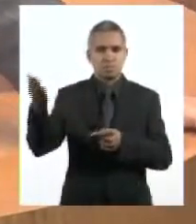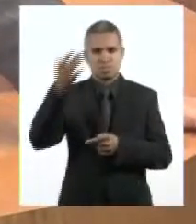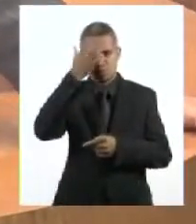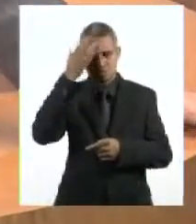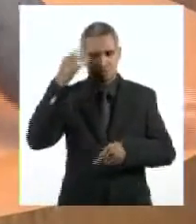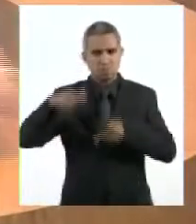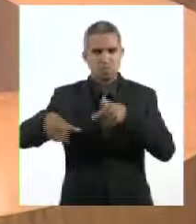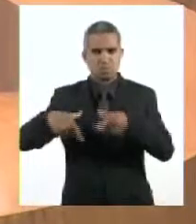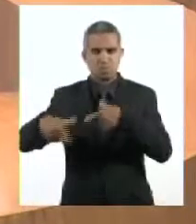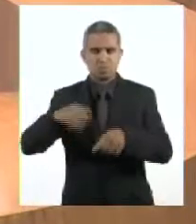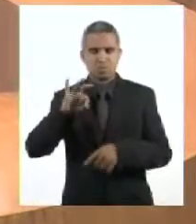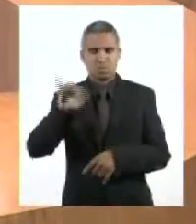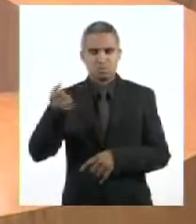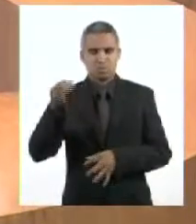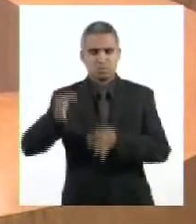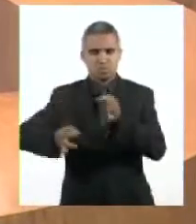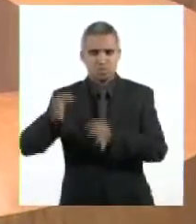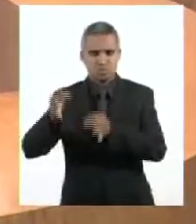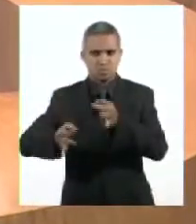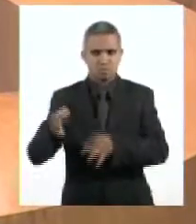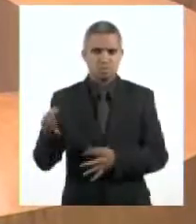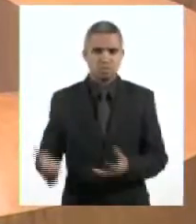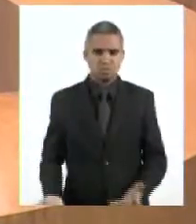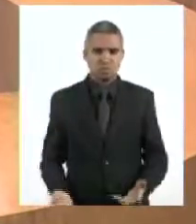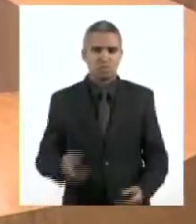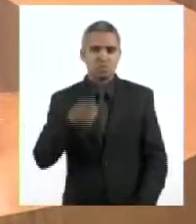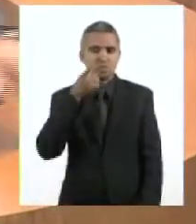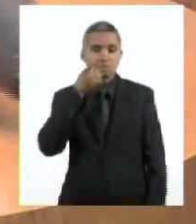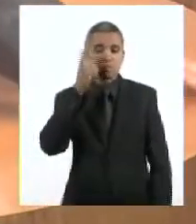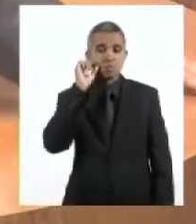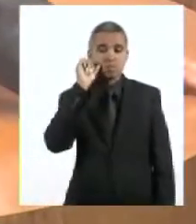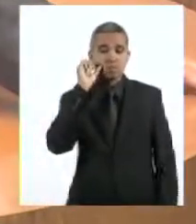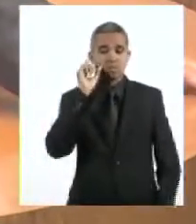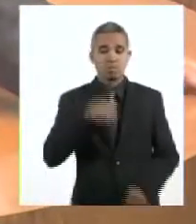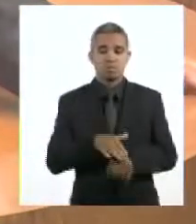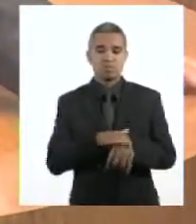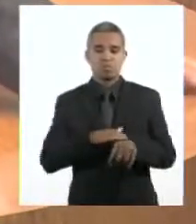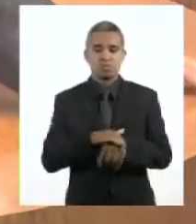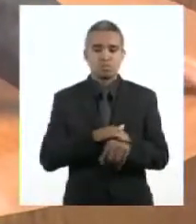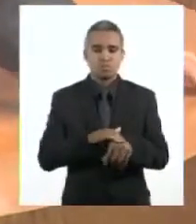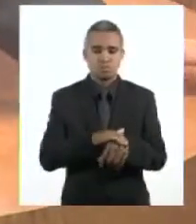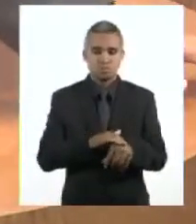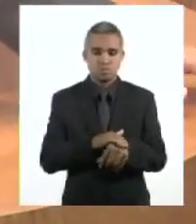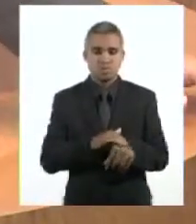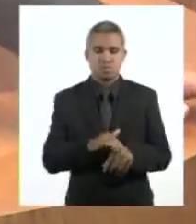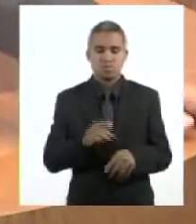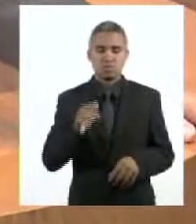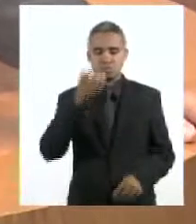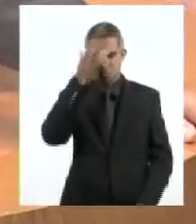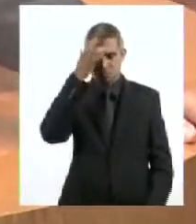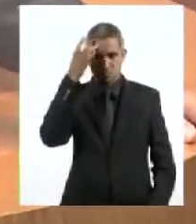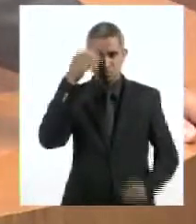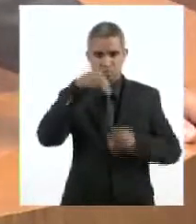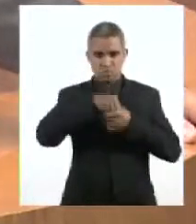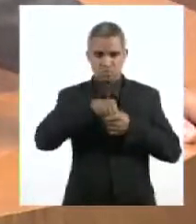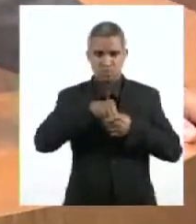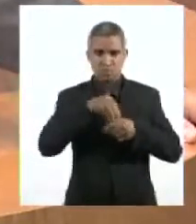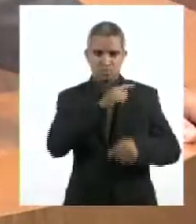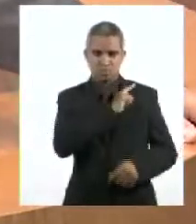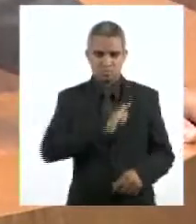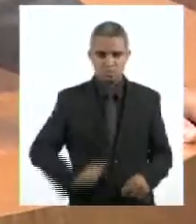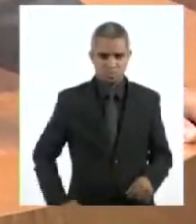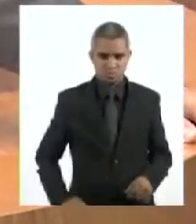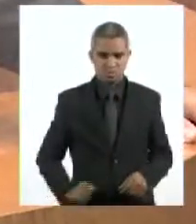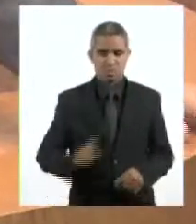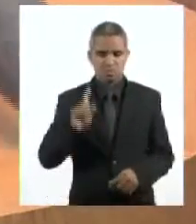do Judiciário. E ainda ontem, eu conversando com um membro do governo próximo ao